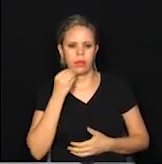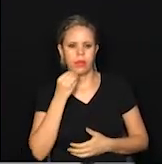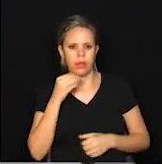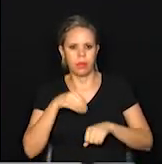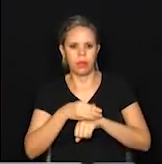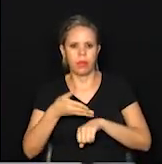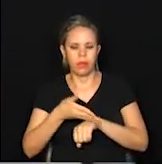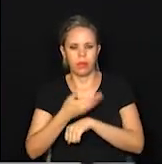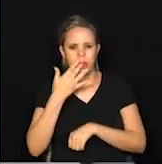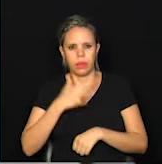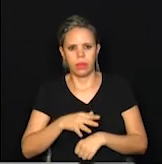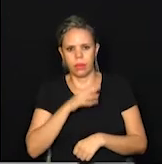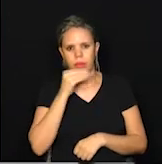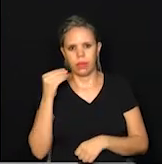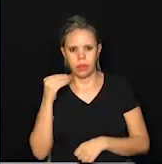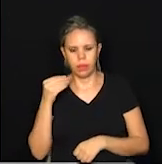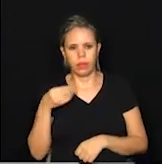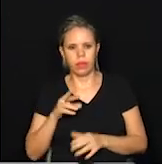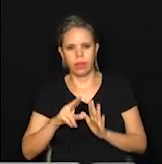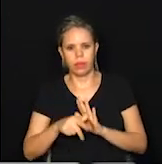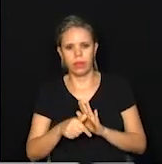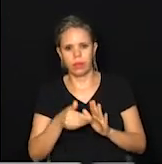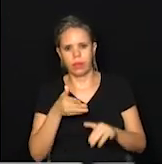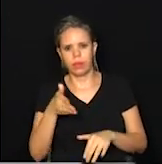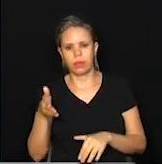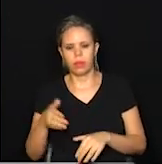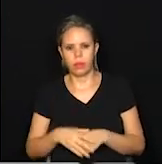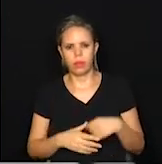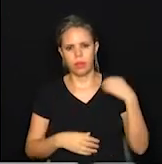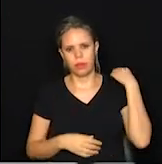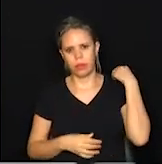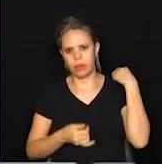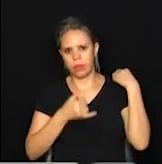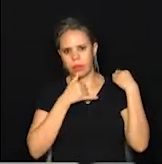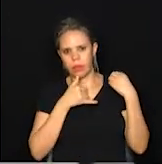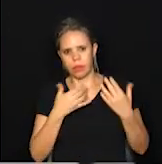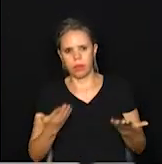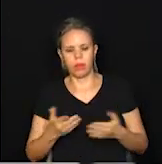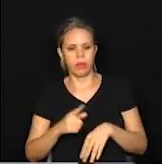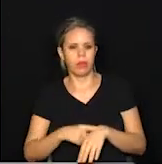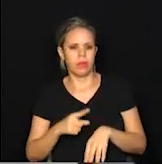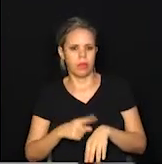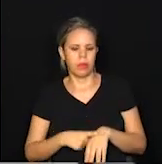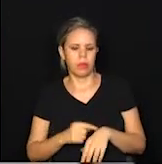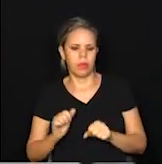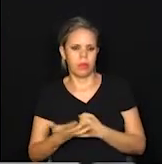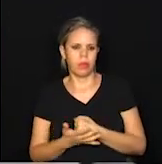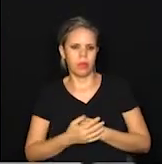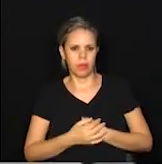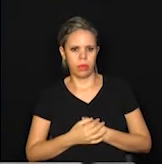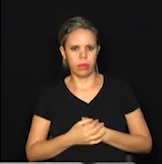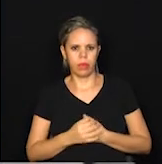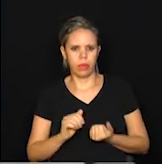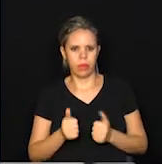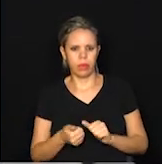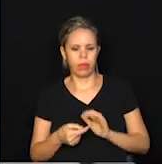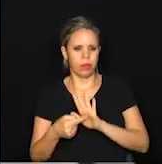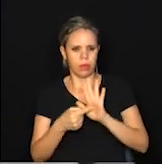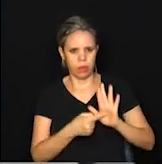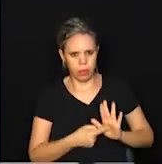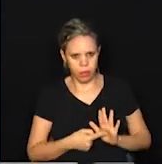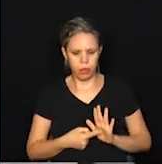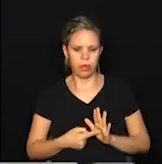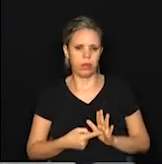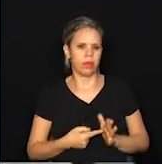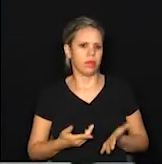acesso de crianças e adolescentes em várias modalidades. Mas, infelizmente, nesse momento de pandemia, o esporte se mostrou muito